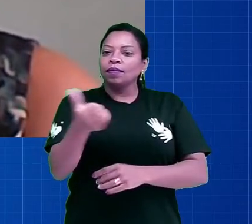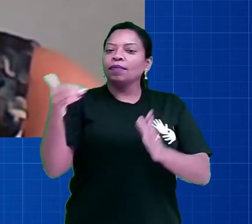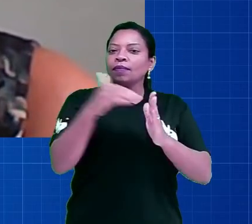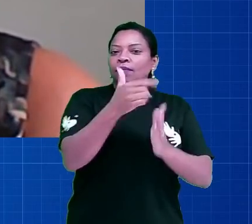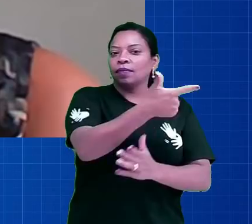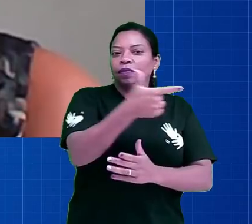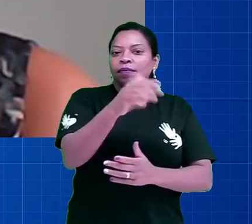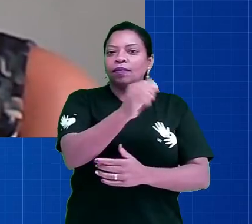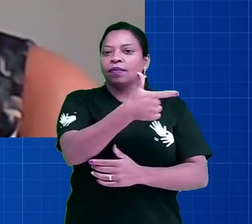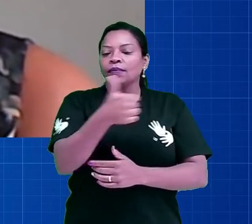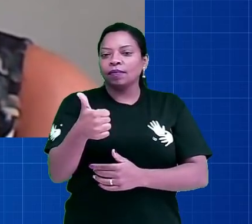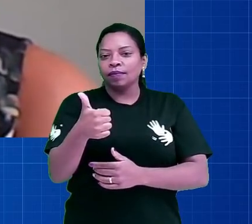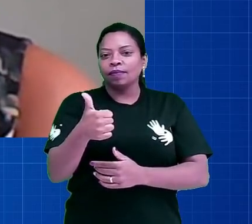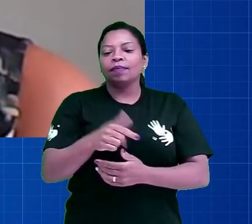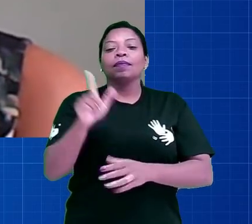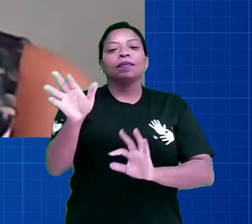da Comissão Científica do